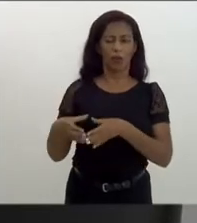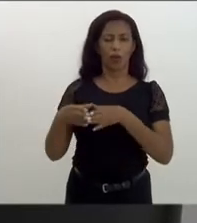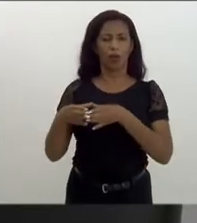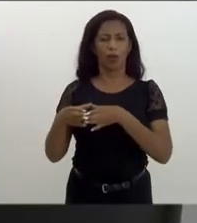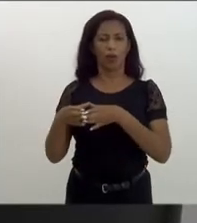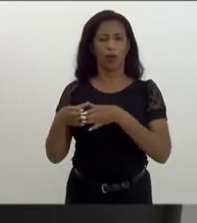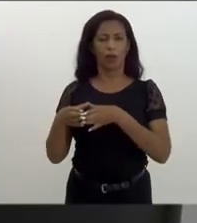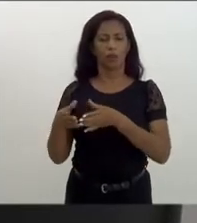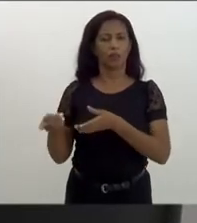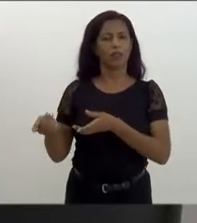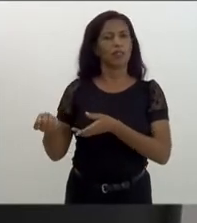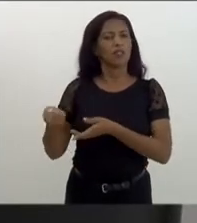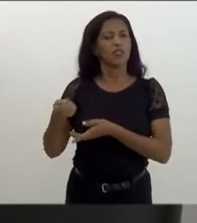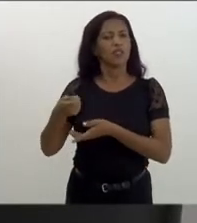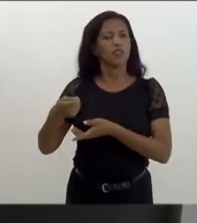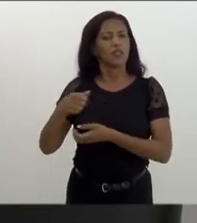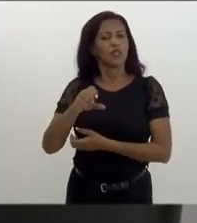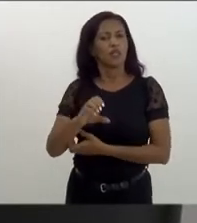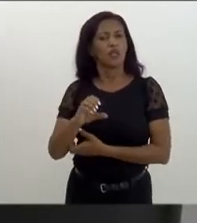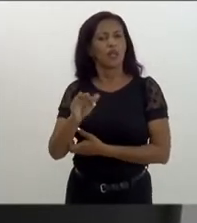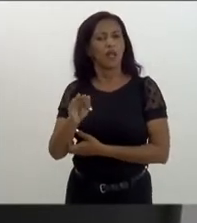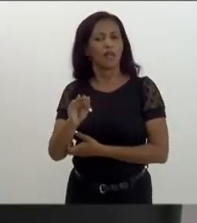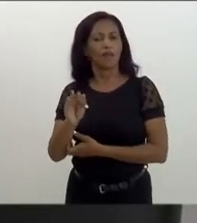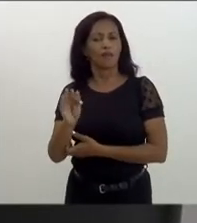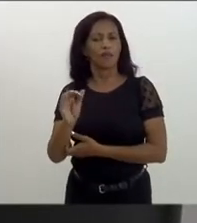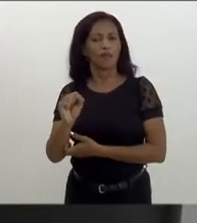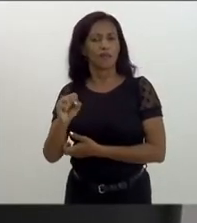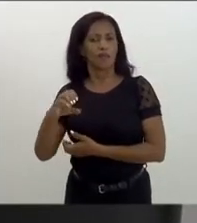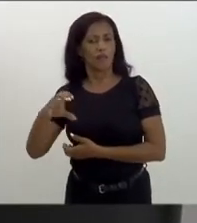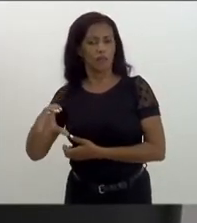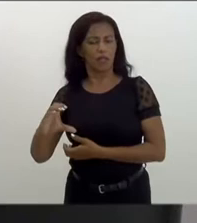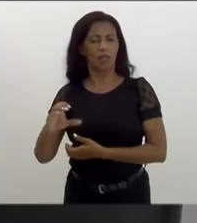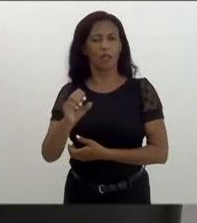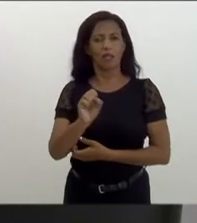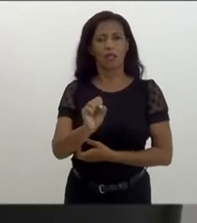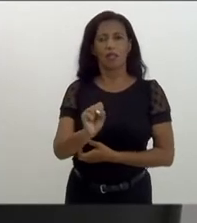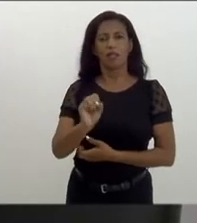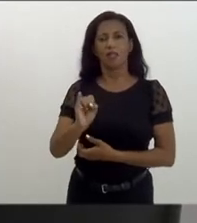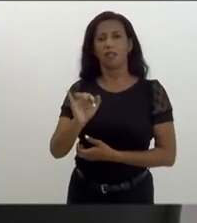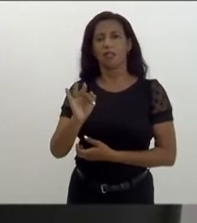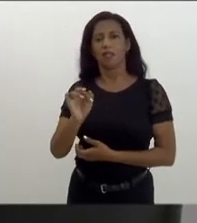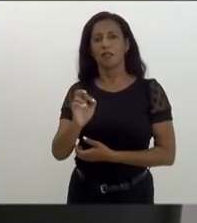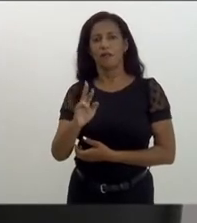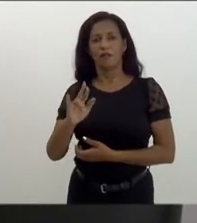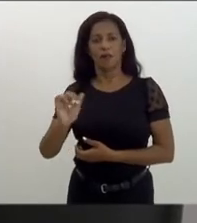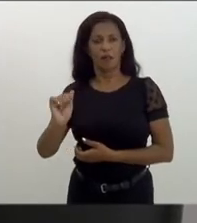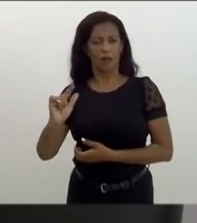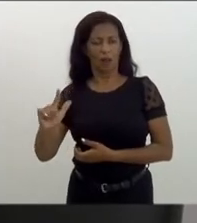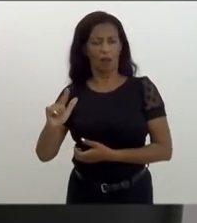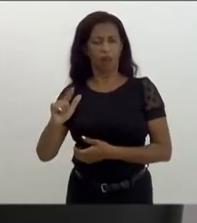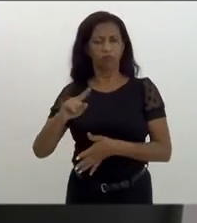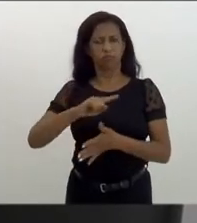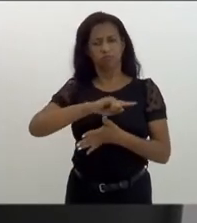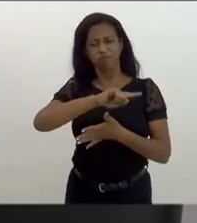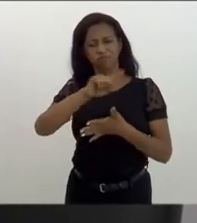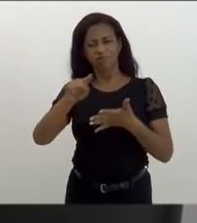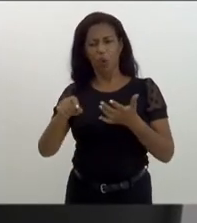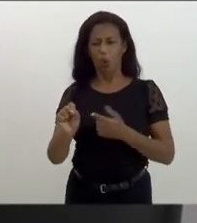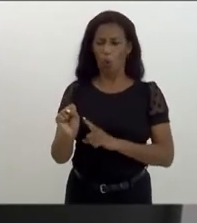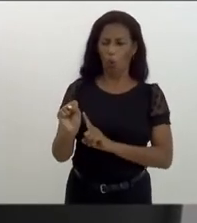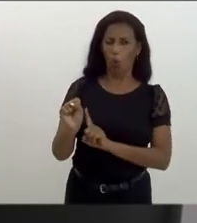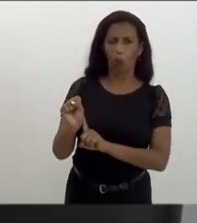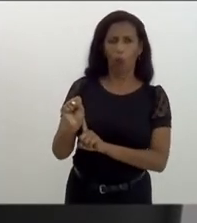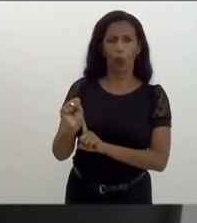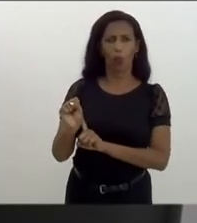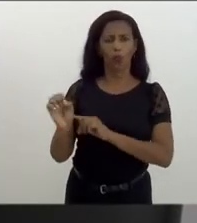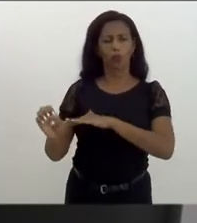de securitização cscec e a ciferal Comércio e indústria se a essas 8 empresas